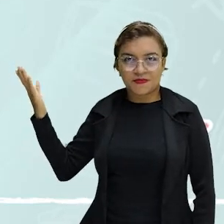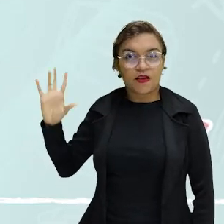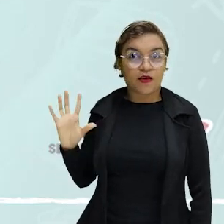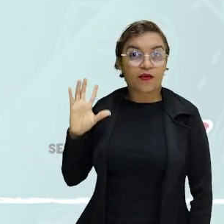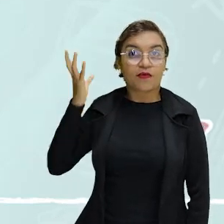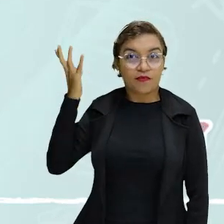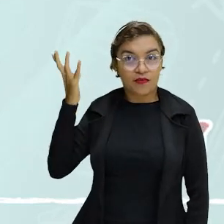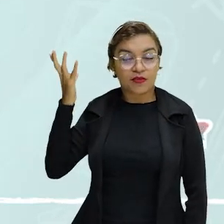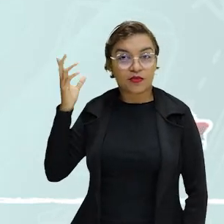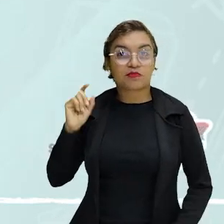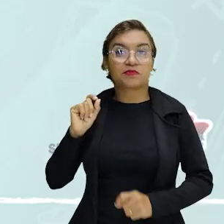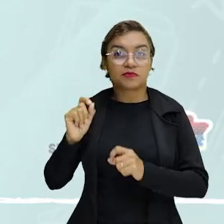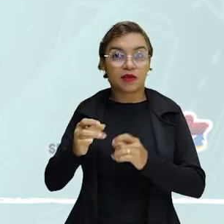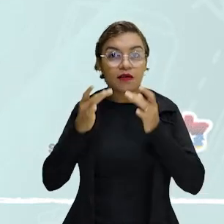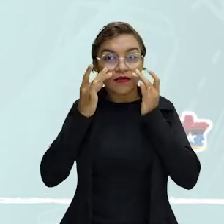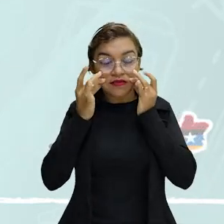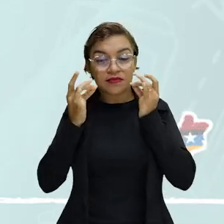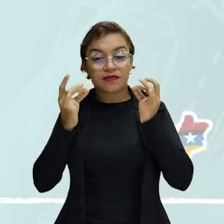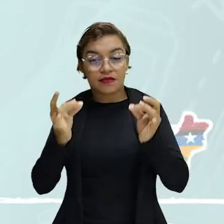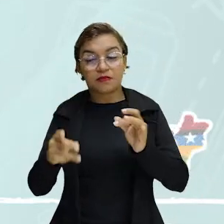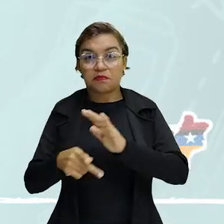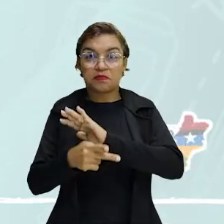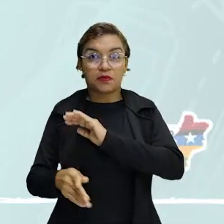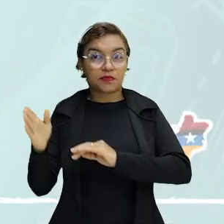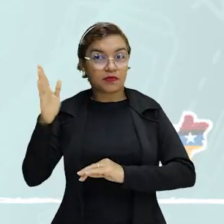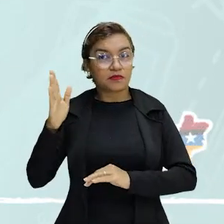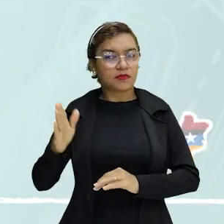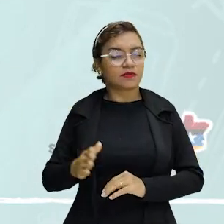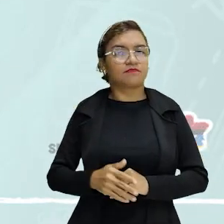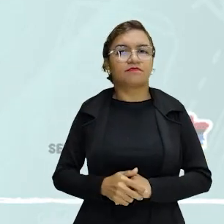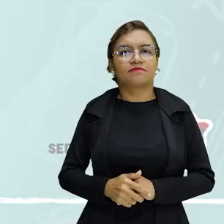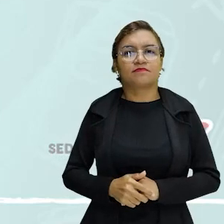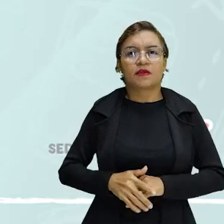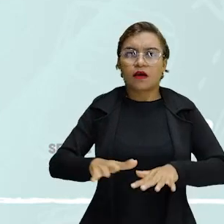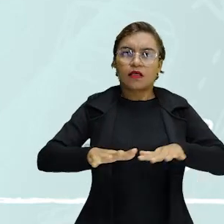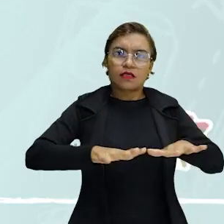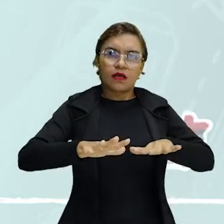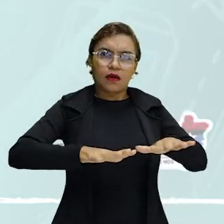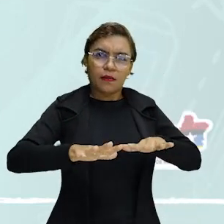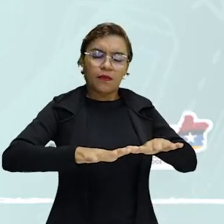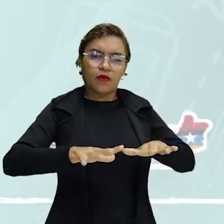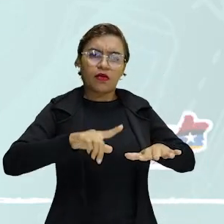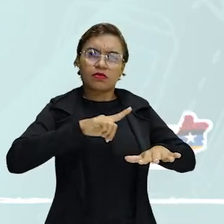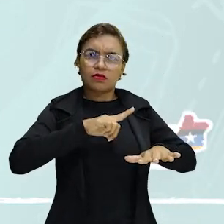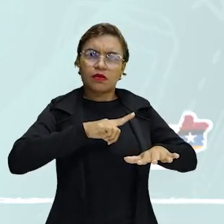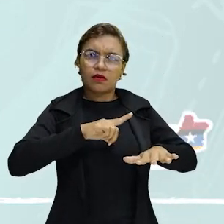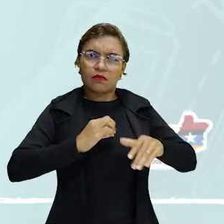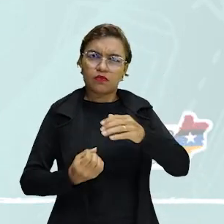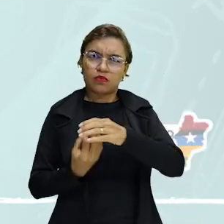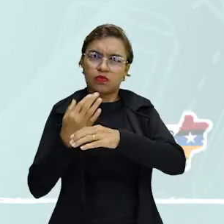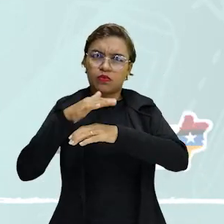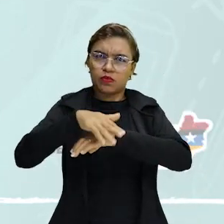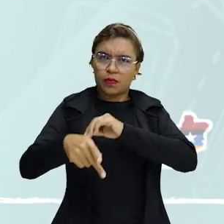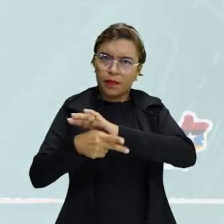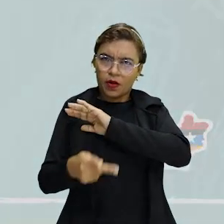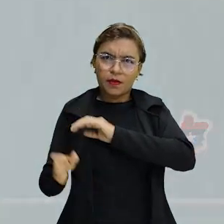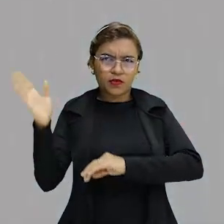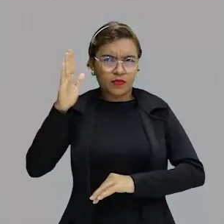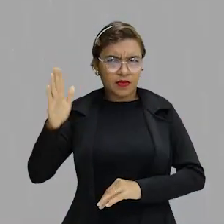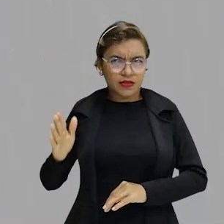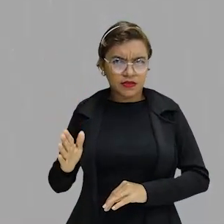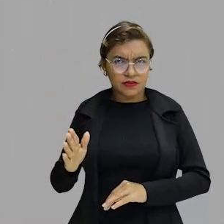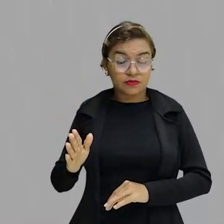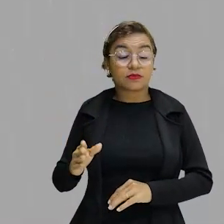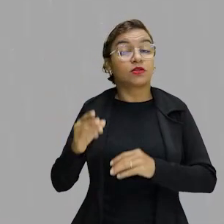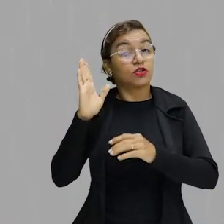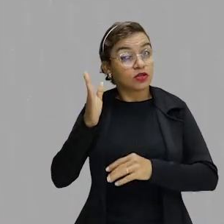fenômeno aí, né, que chama muita atenção aqui no Brasil. Marcos, terremotos e vulcões, a gente tem aqui no Brasil, galera, nós já falamos sobre isso, mas é